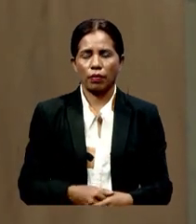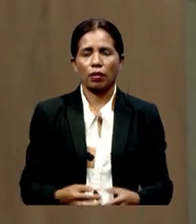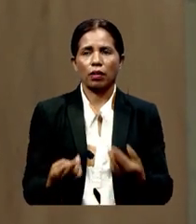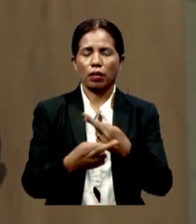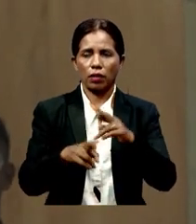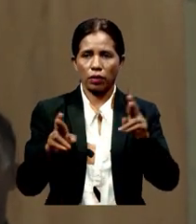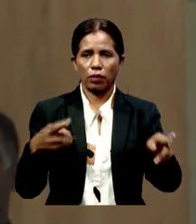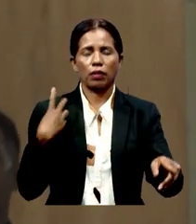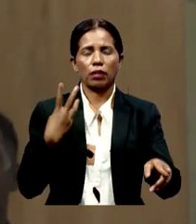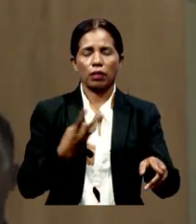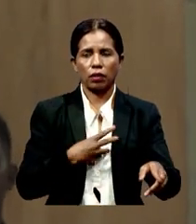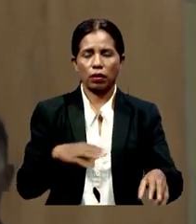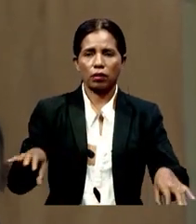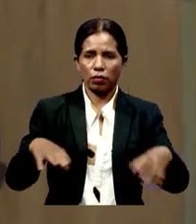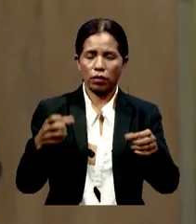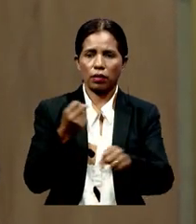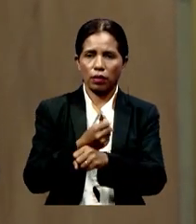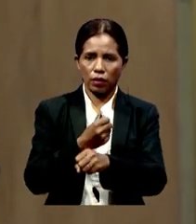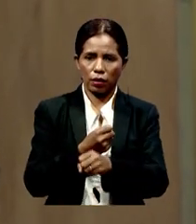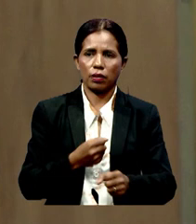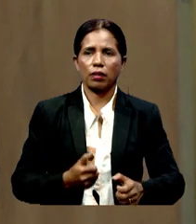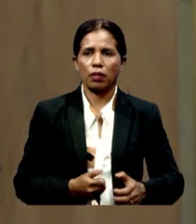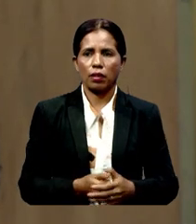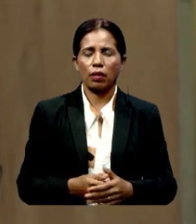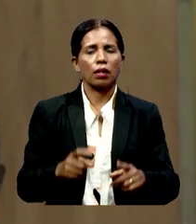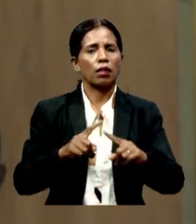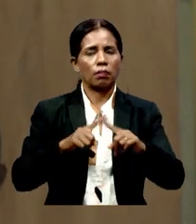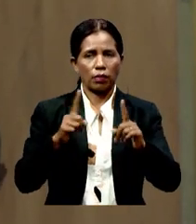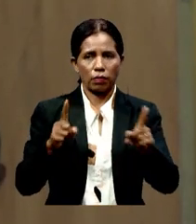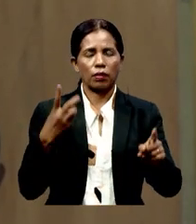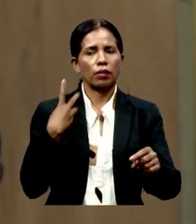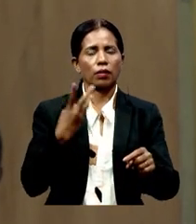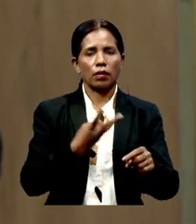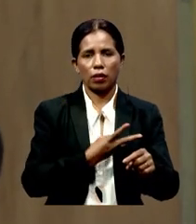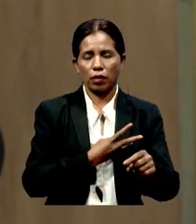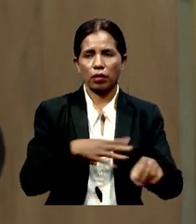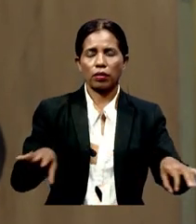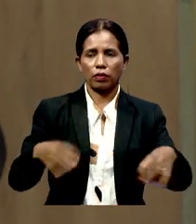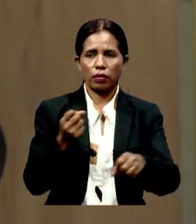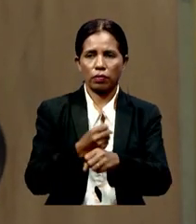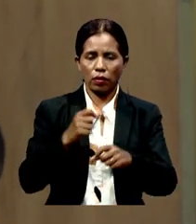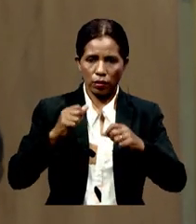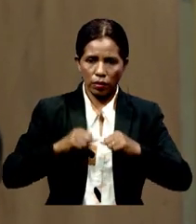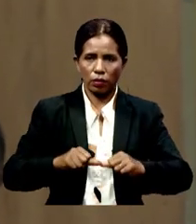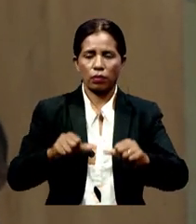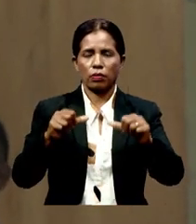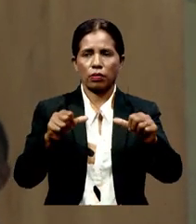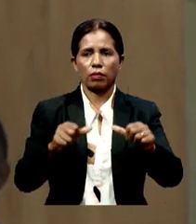resultado ita nia luta nia, mai be ita nia luta sei continua,